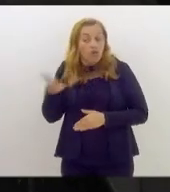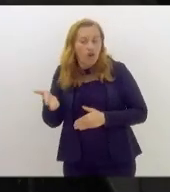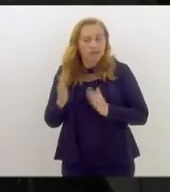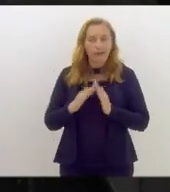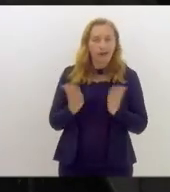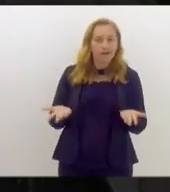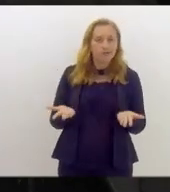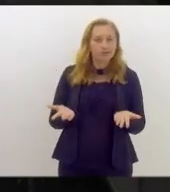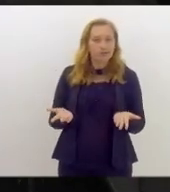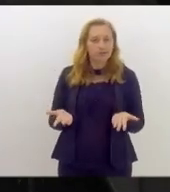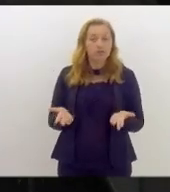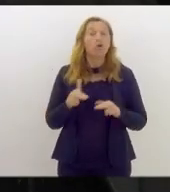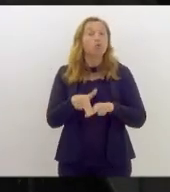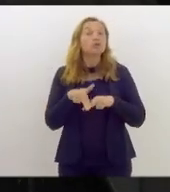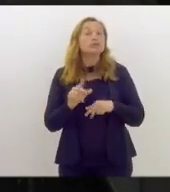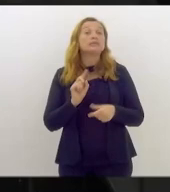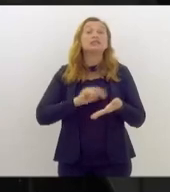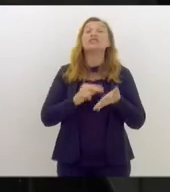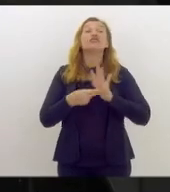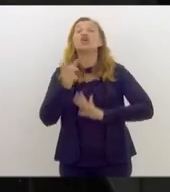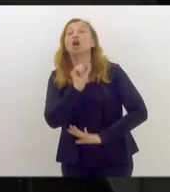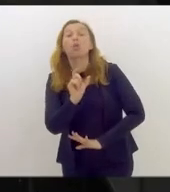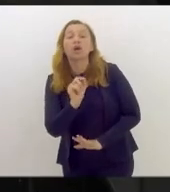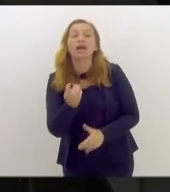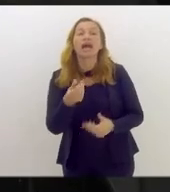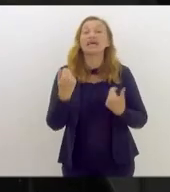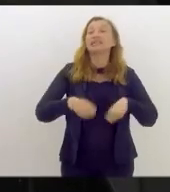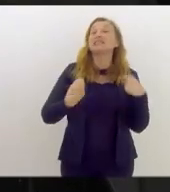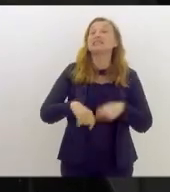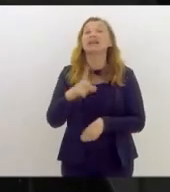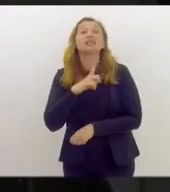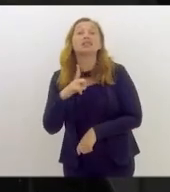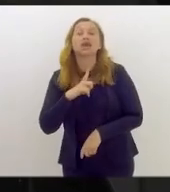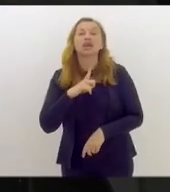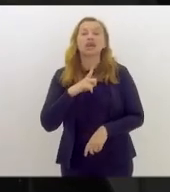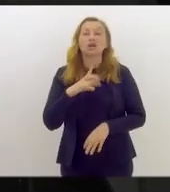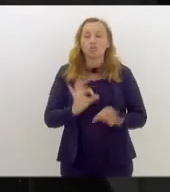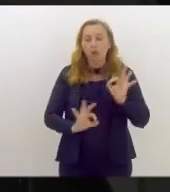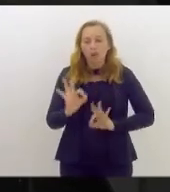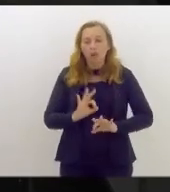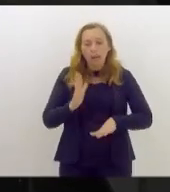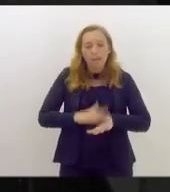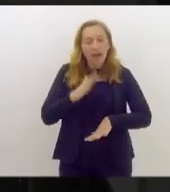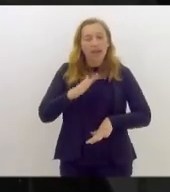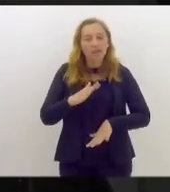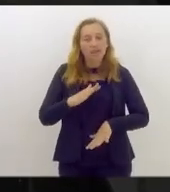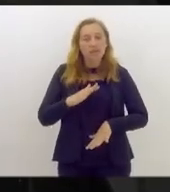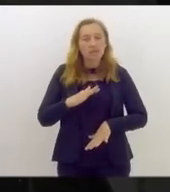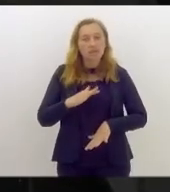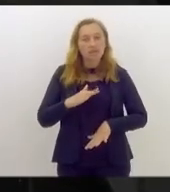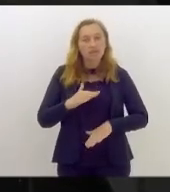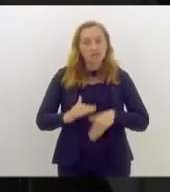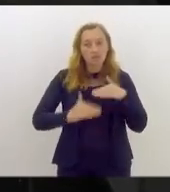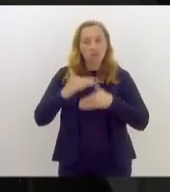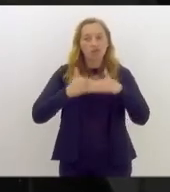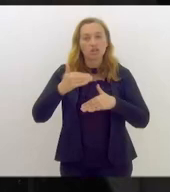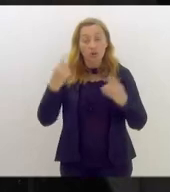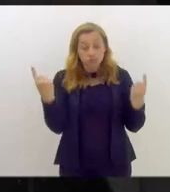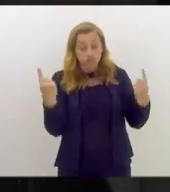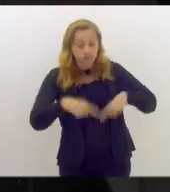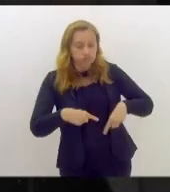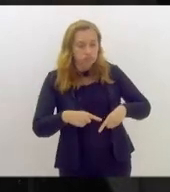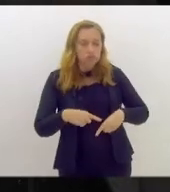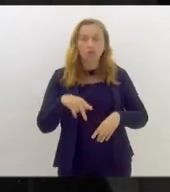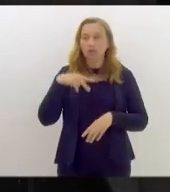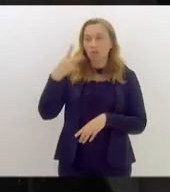isso portanto significa a necessidade de ter um programa mais robusto e é um dos grandes desafios da política